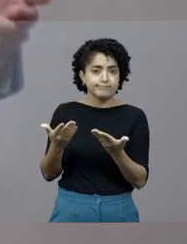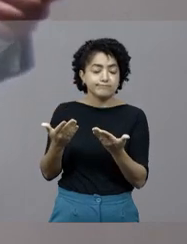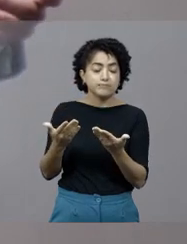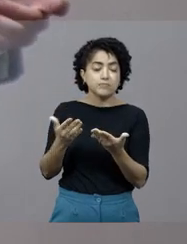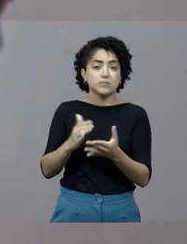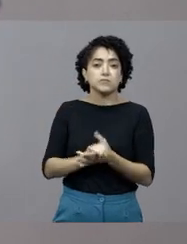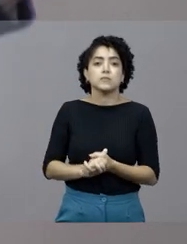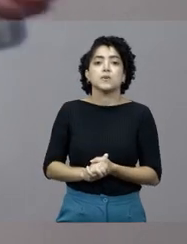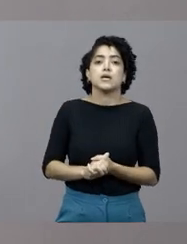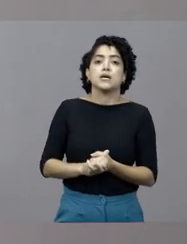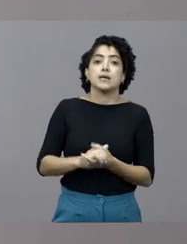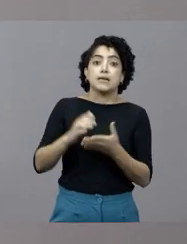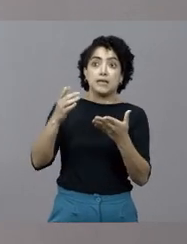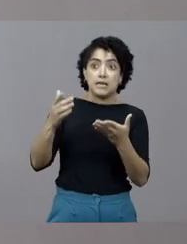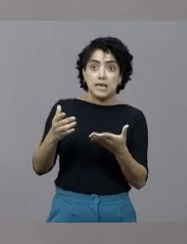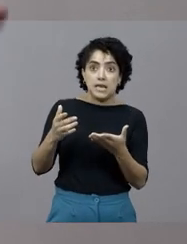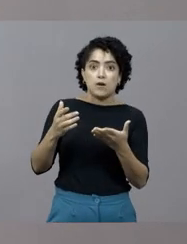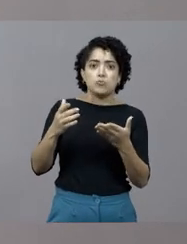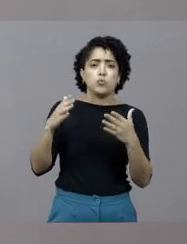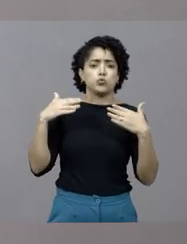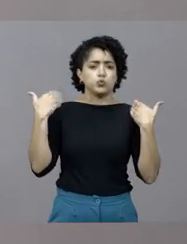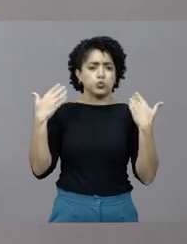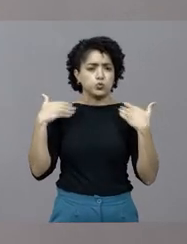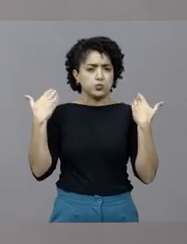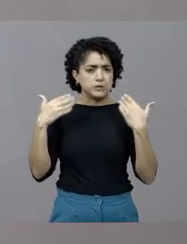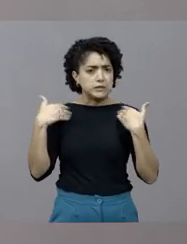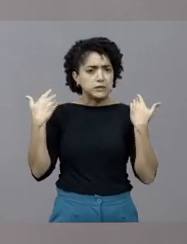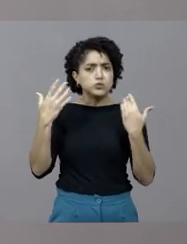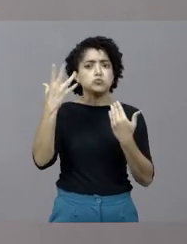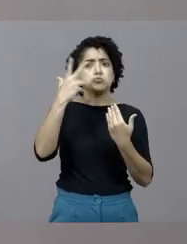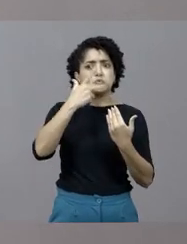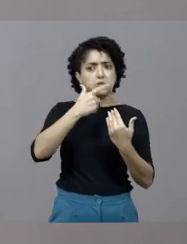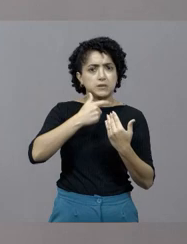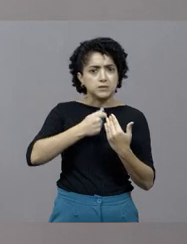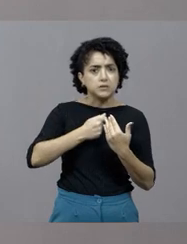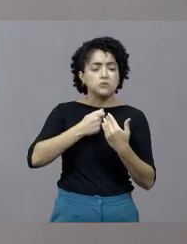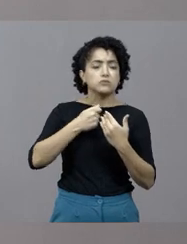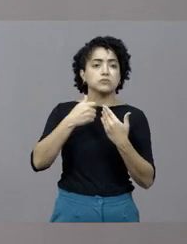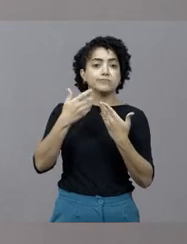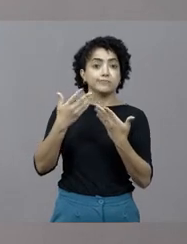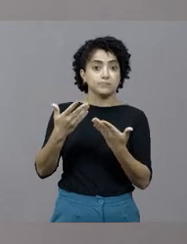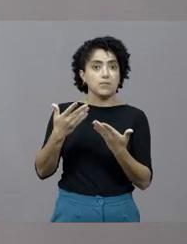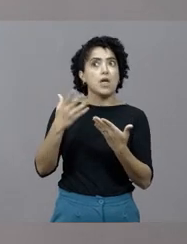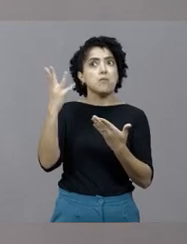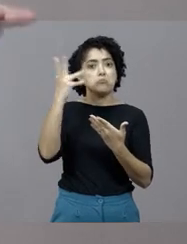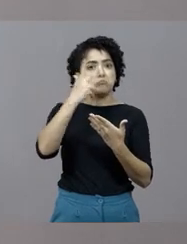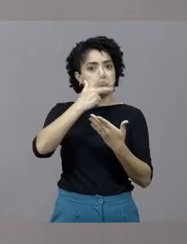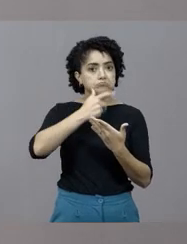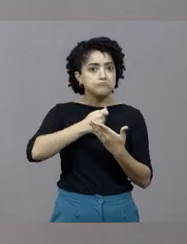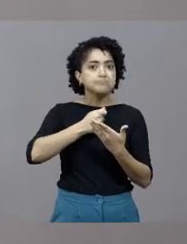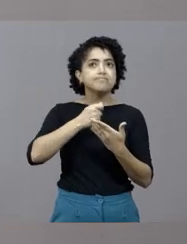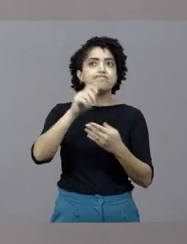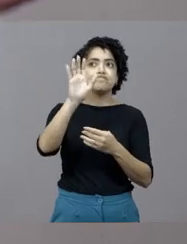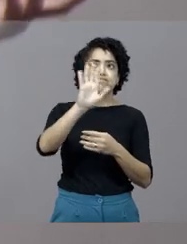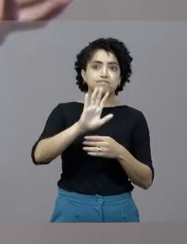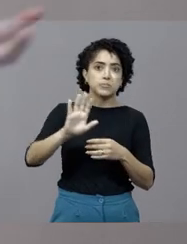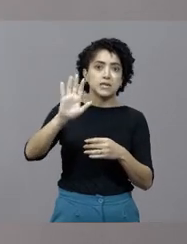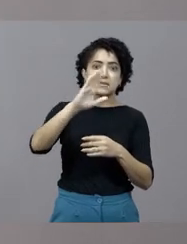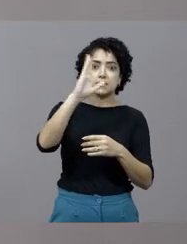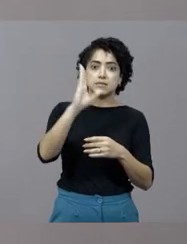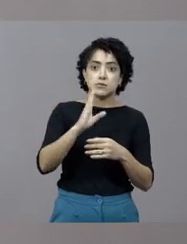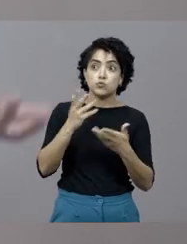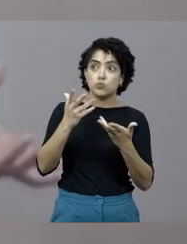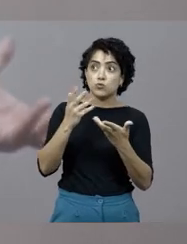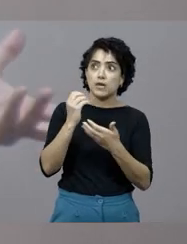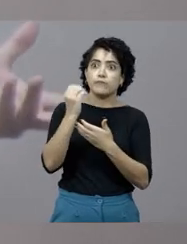Aquele ponto turístico, que realmente, me perdoem aqui a repetição, mas é muito bonito, é lindo, no Brasil inteiro, todo mundo quer ir para lá,